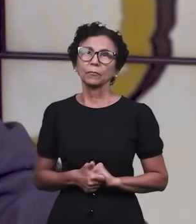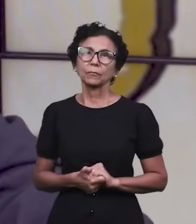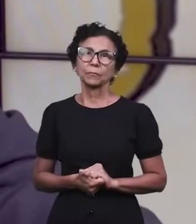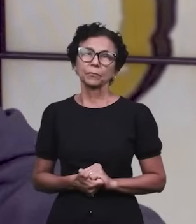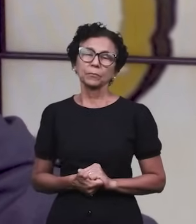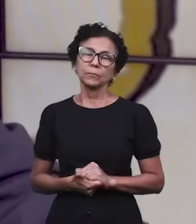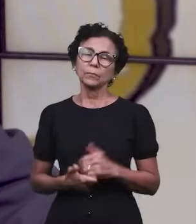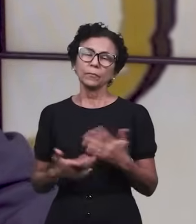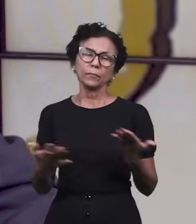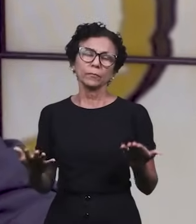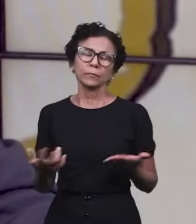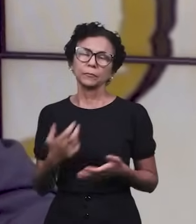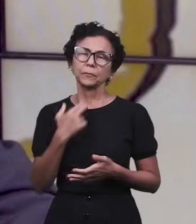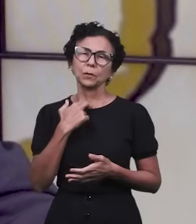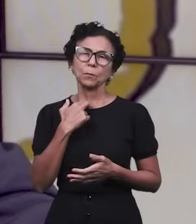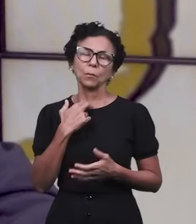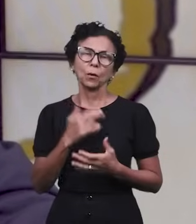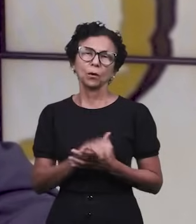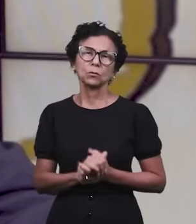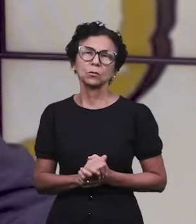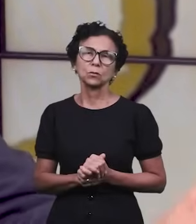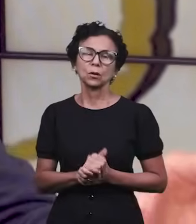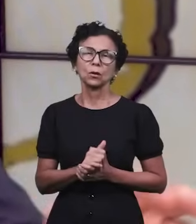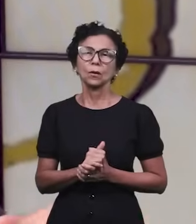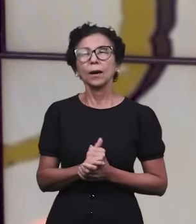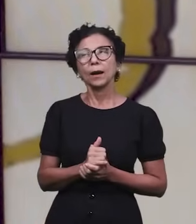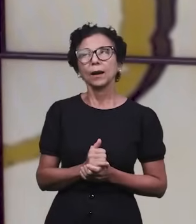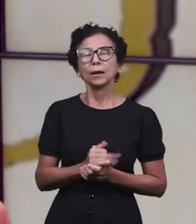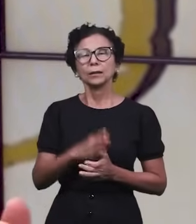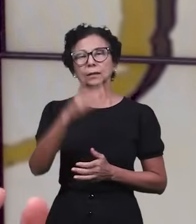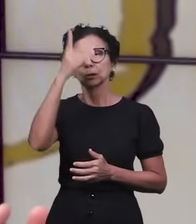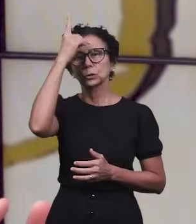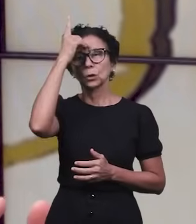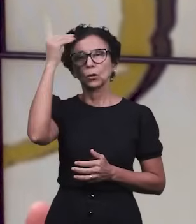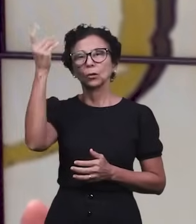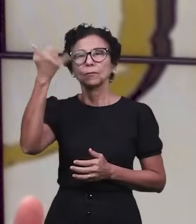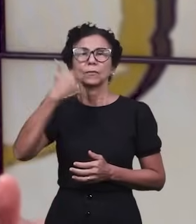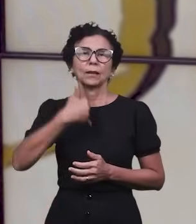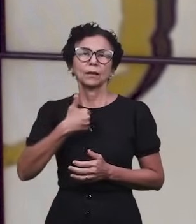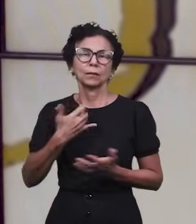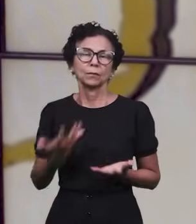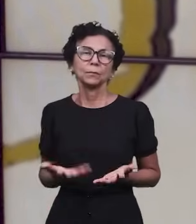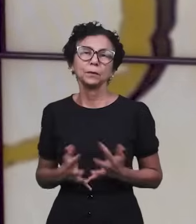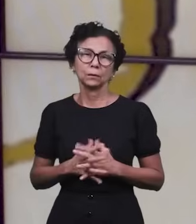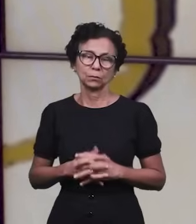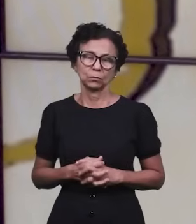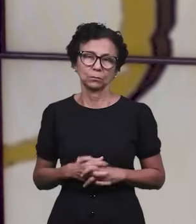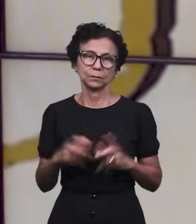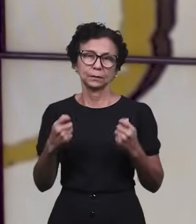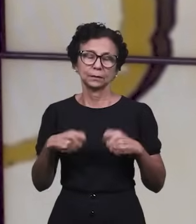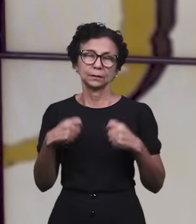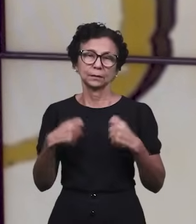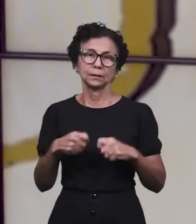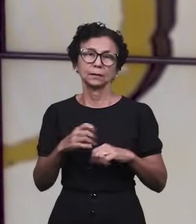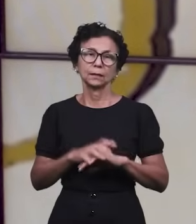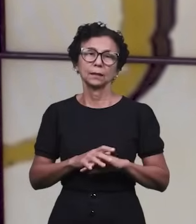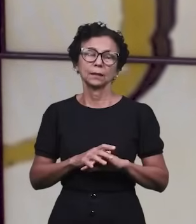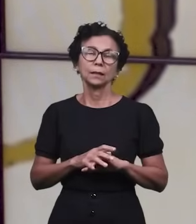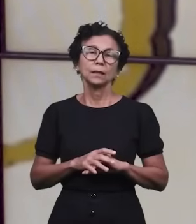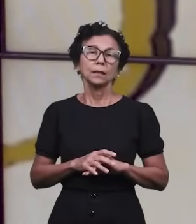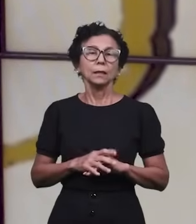Ele não pode ser só um espectador e só depender de receber. Não, ele também deve buscar ter a experiência dele com os dons.